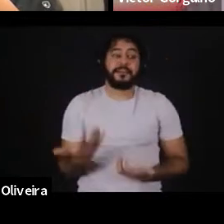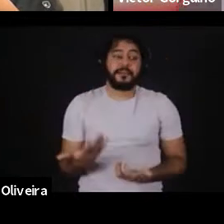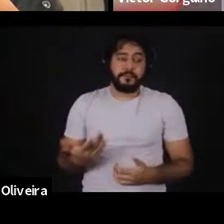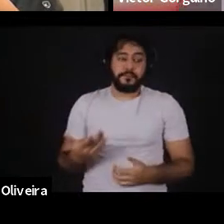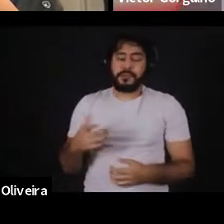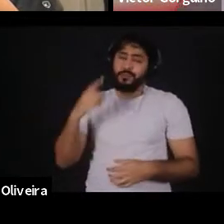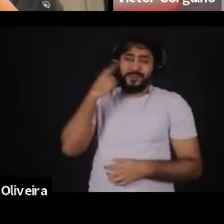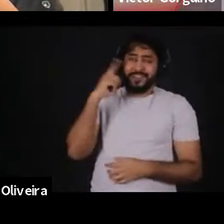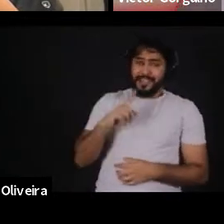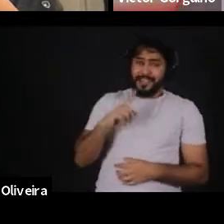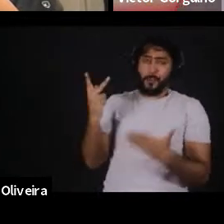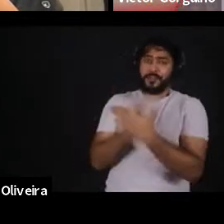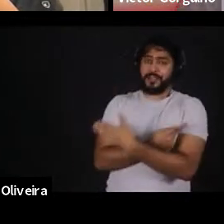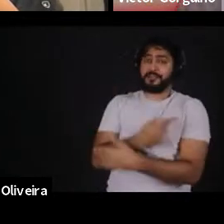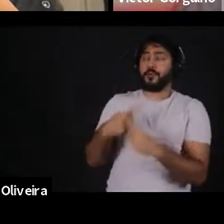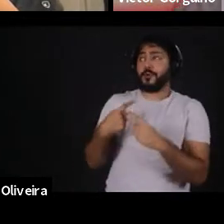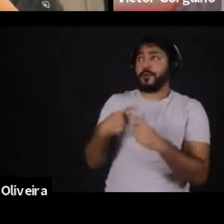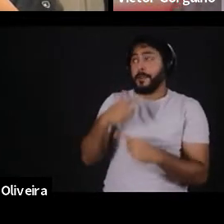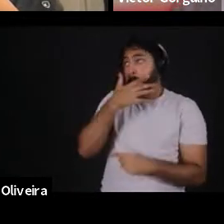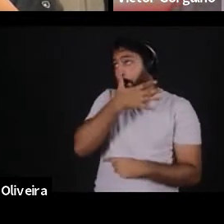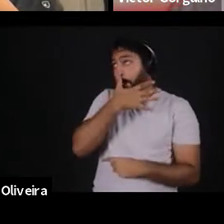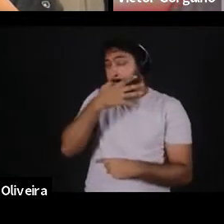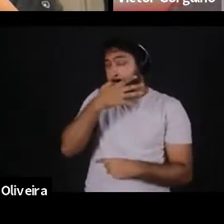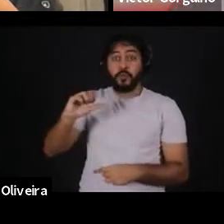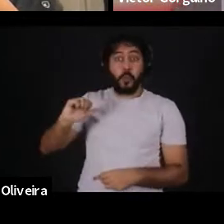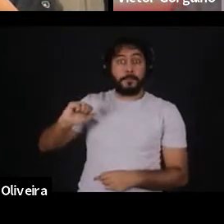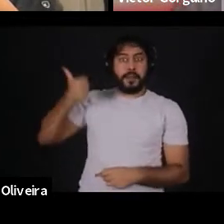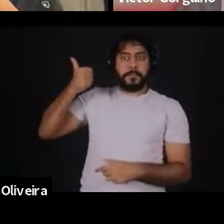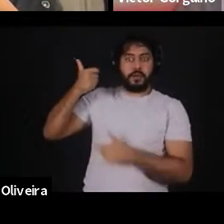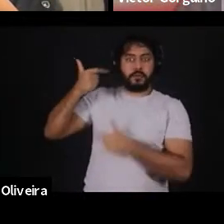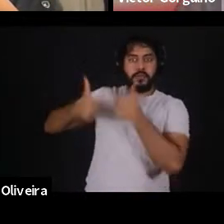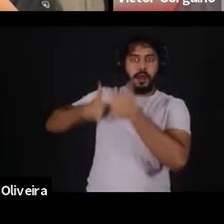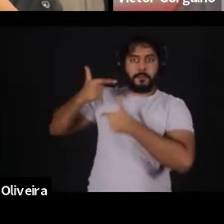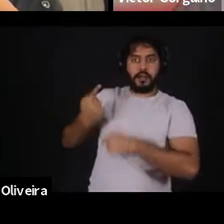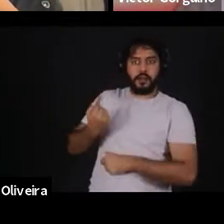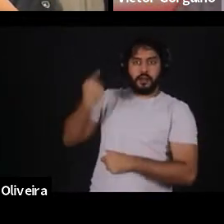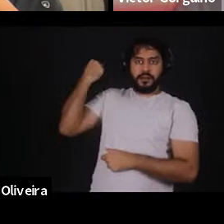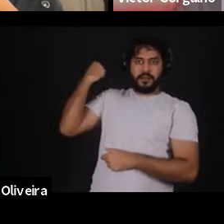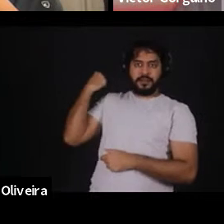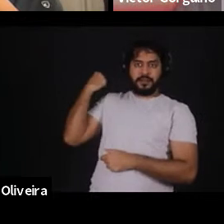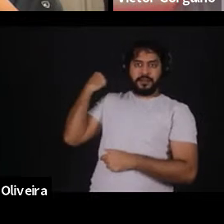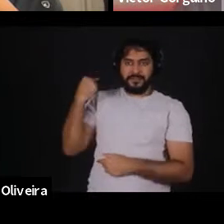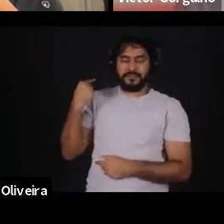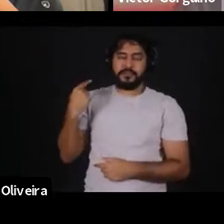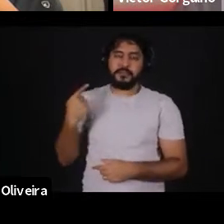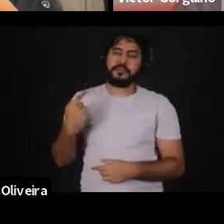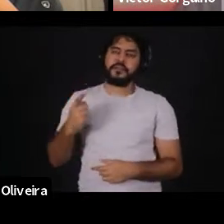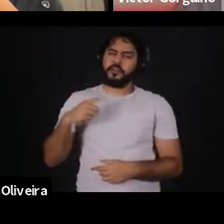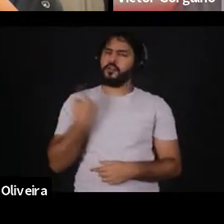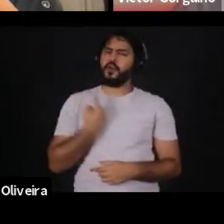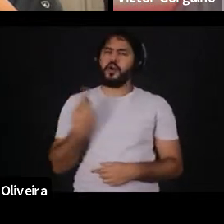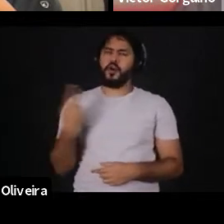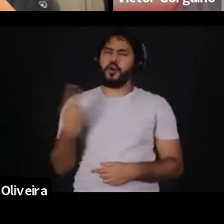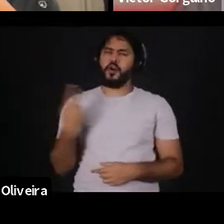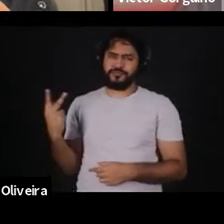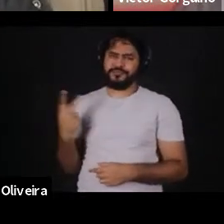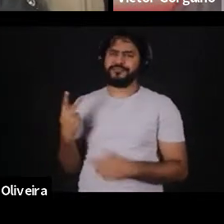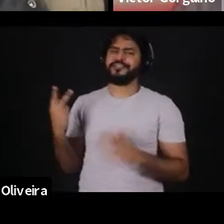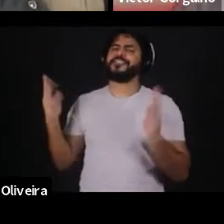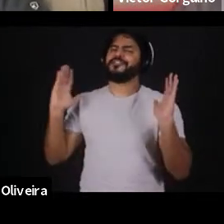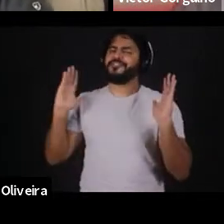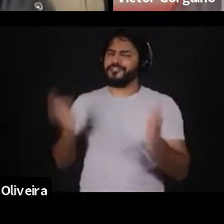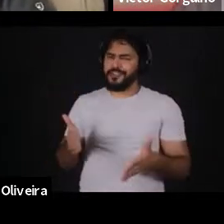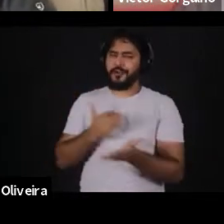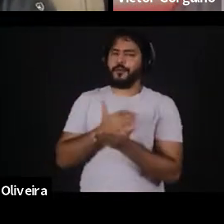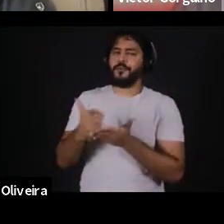isso, desde o começo, Incrível. desde o primeiro trabalho, a primeira versão do repertório, a gente já começou